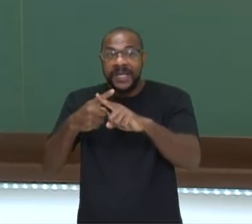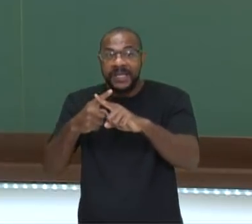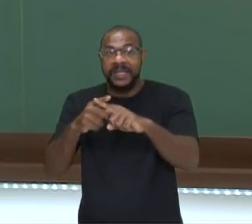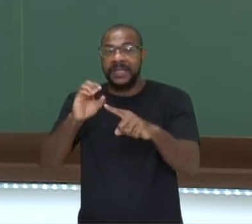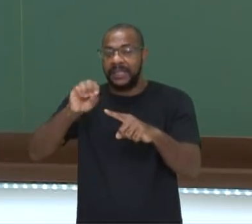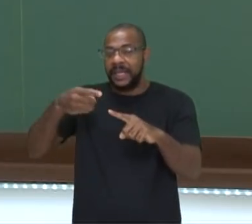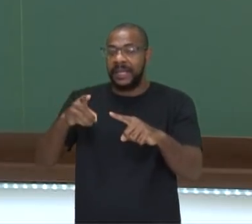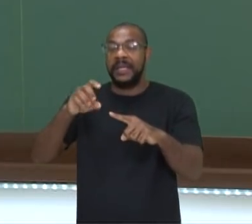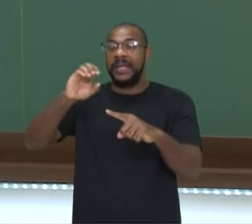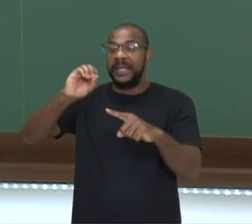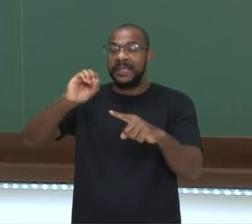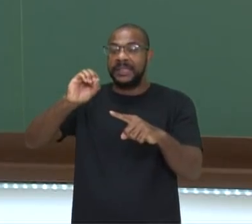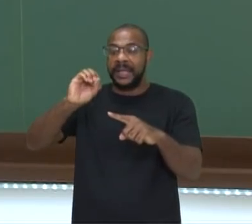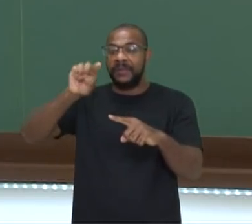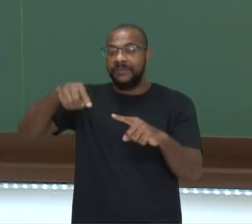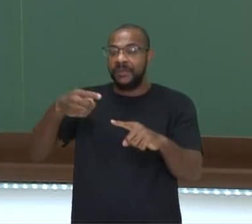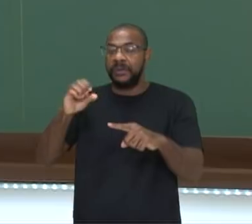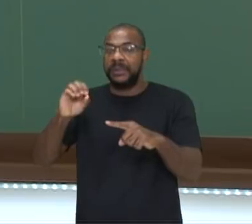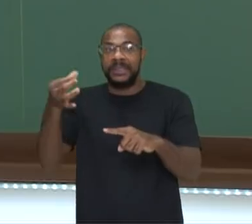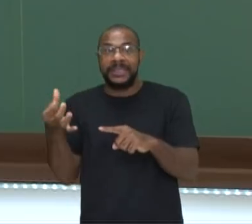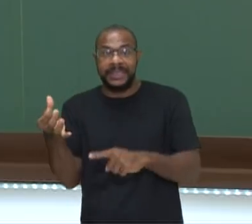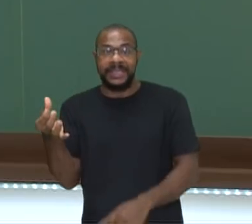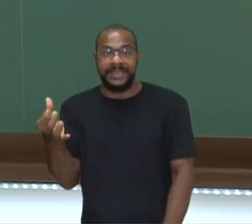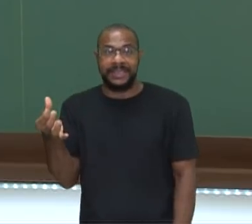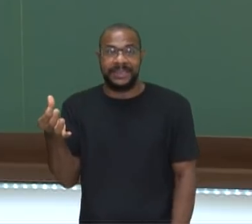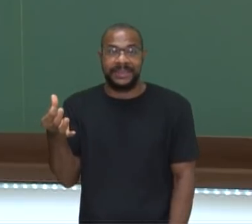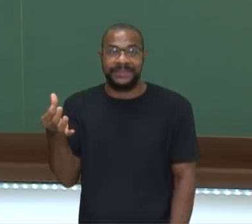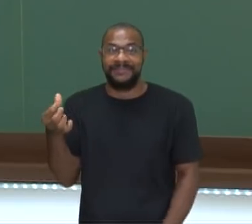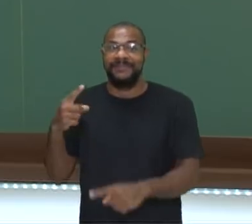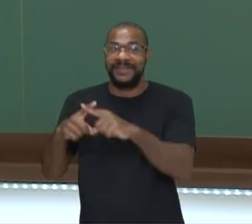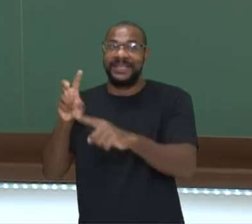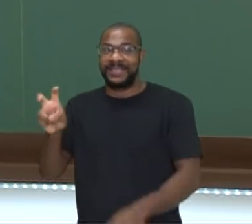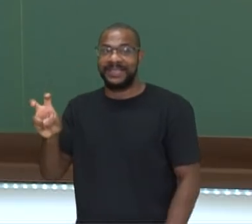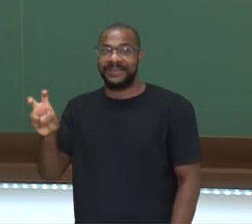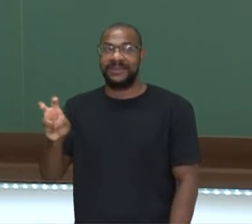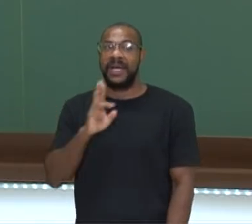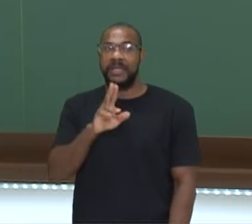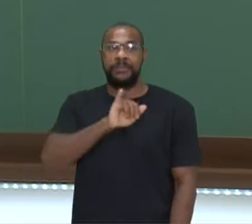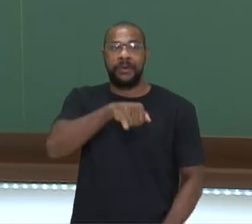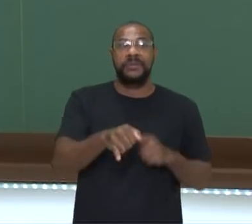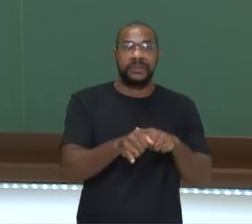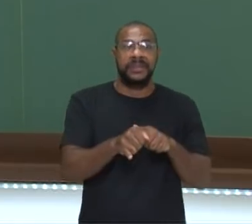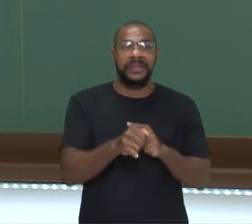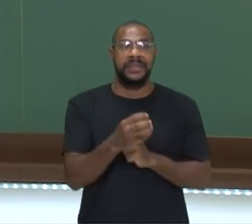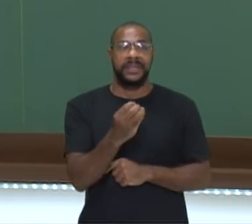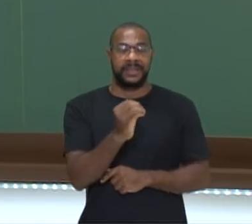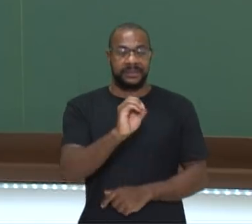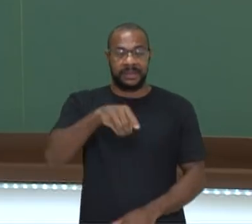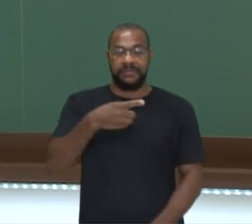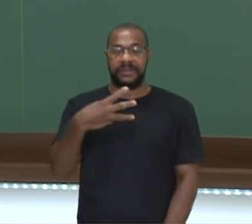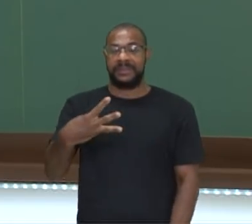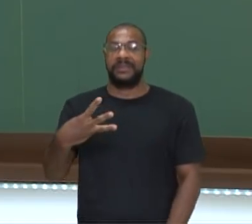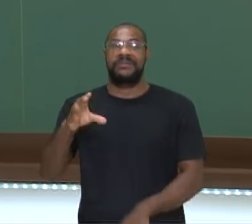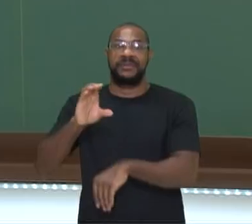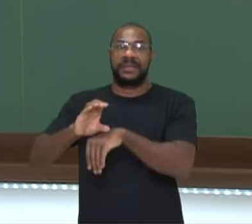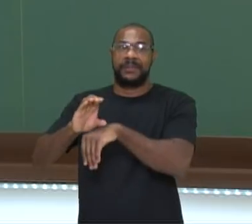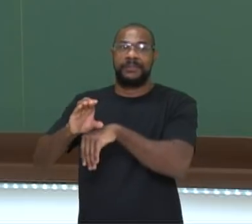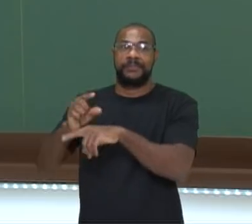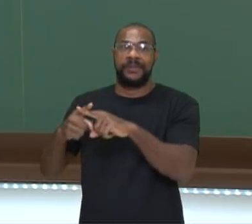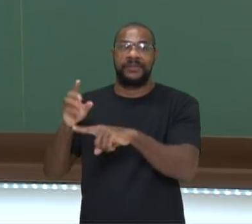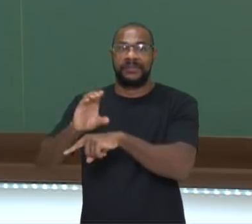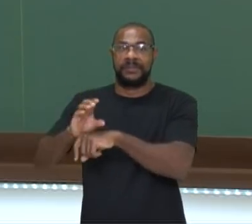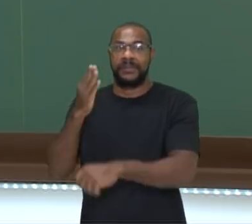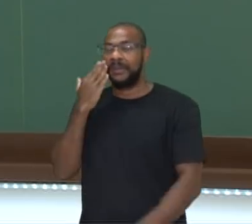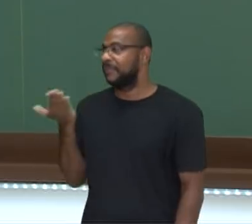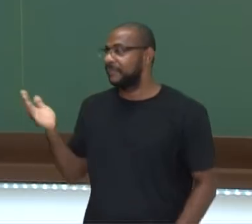vai corresponder a 3/10 do capital, ou seja, 30% do capital. O montante